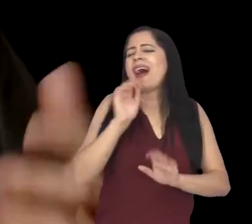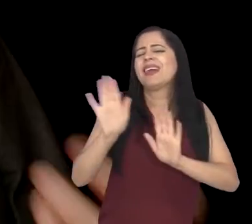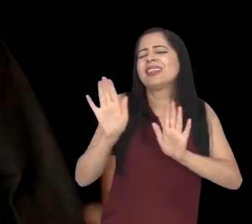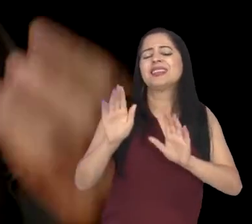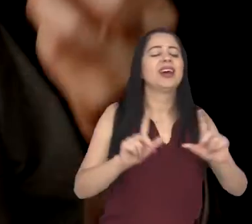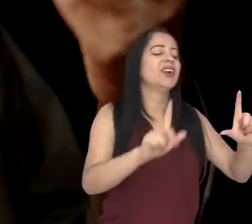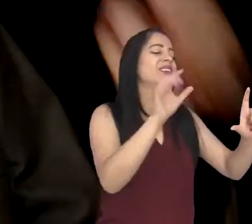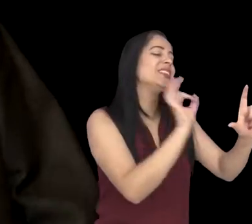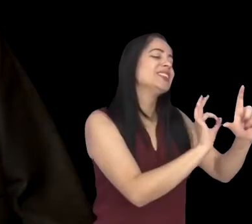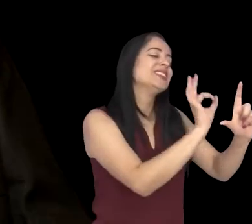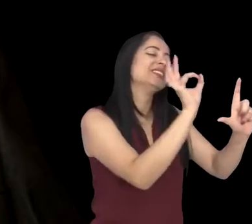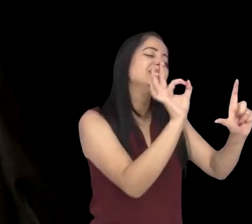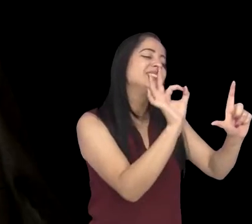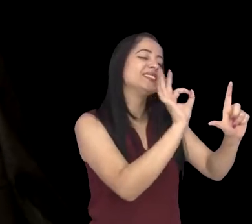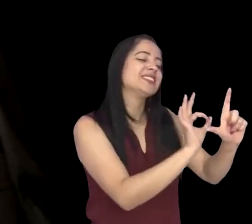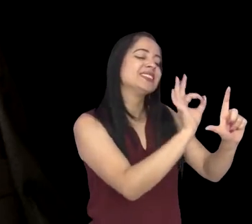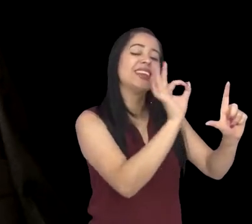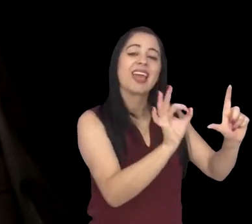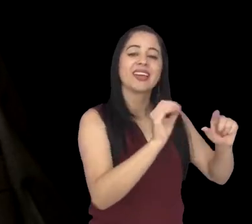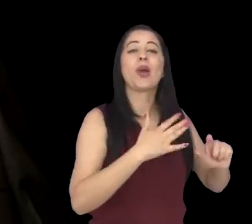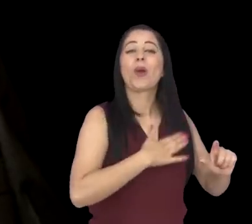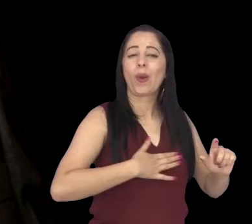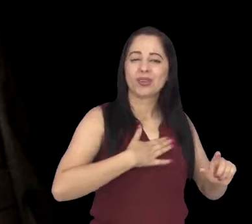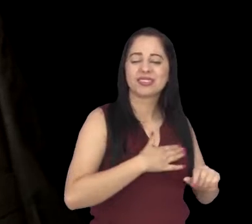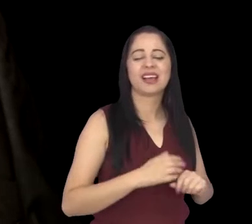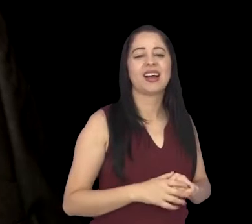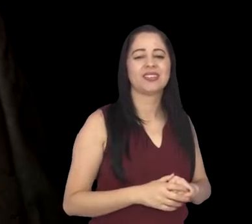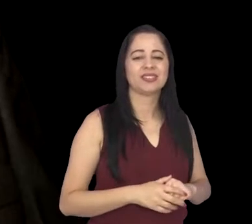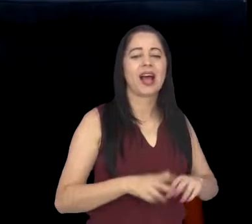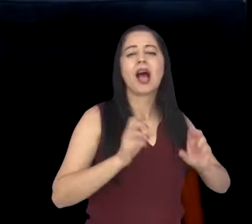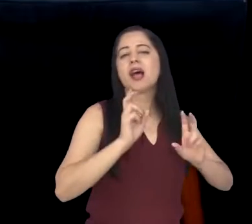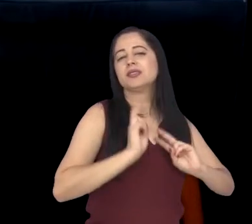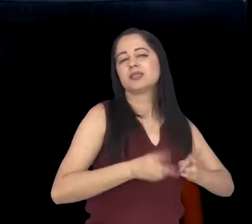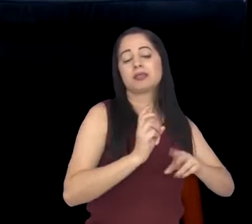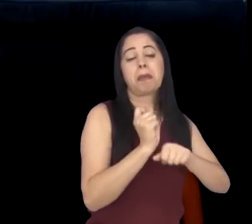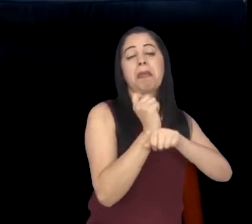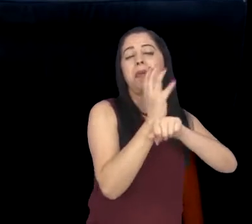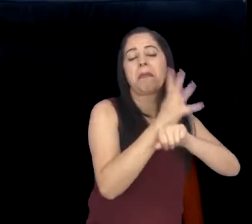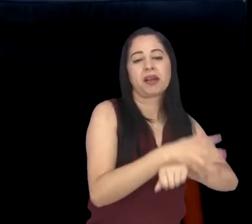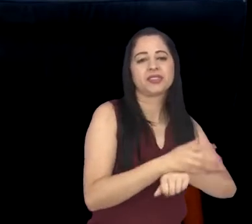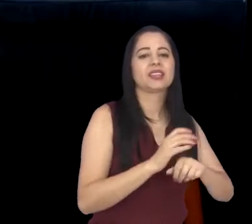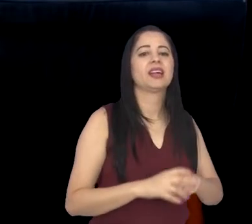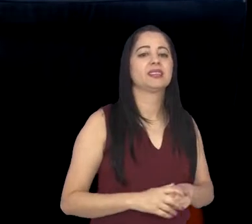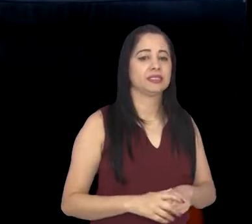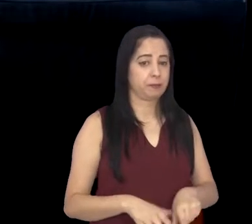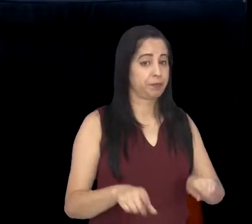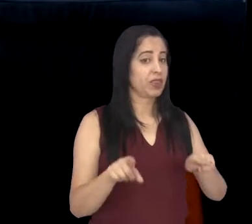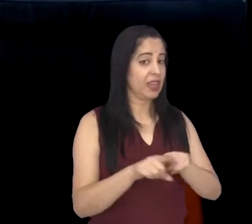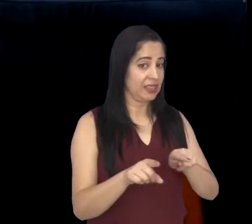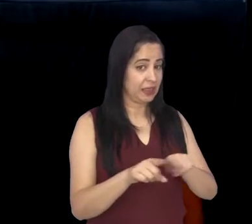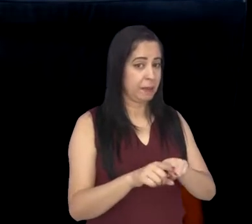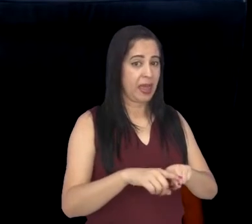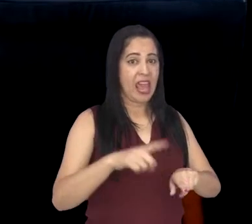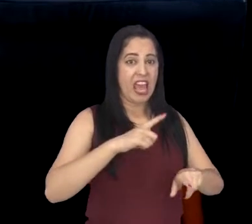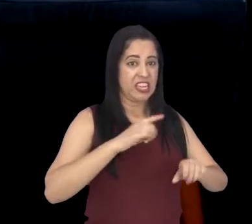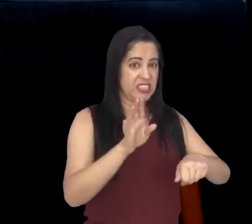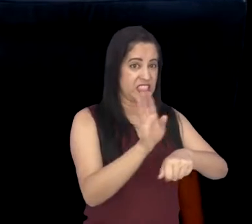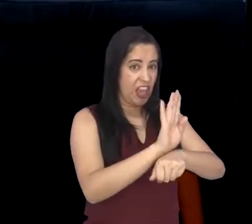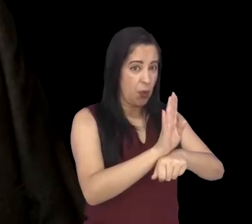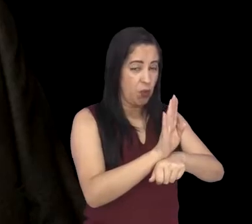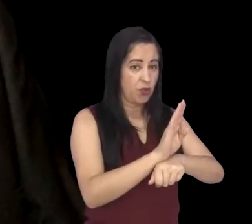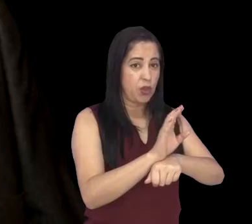Aí eu adorava ver o Roquete Pinto, que era com o Blota Júnior. É verdade, histórico. Adorava ver Quem Tem Medo da Verdade, que o Silvio Luiz era